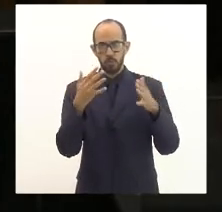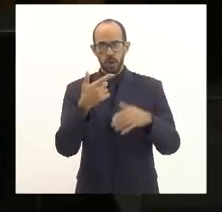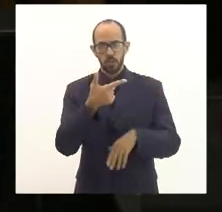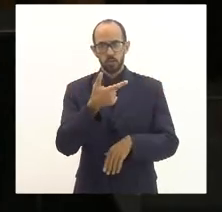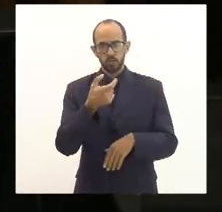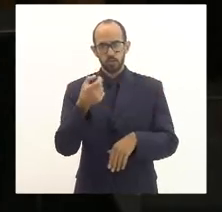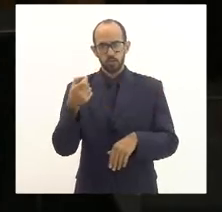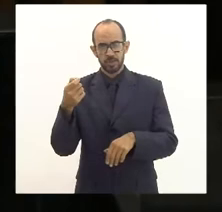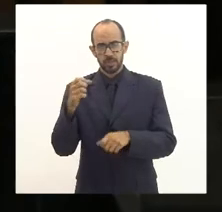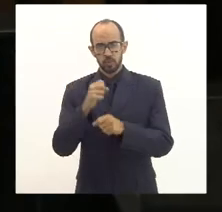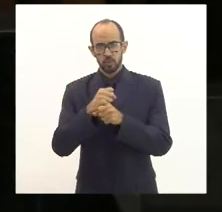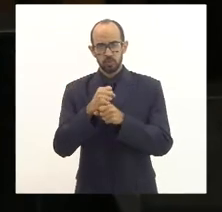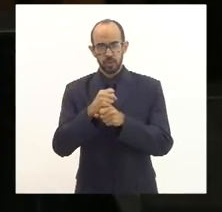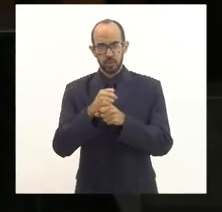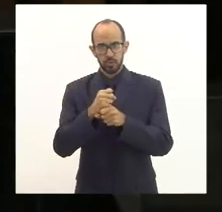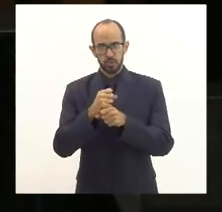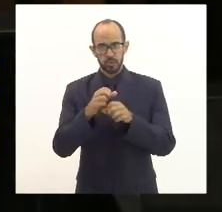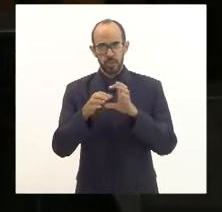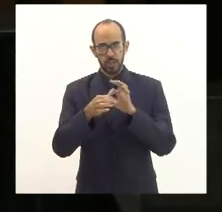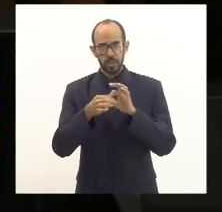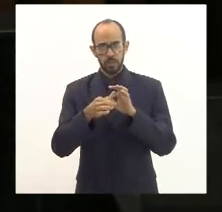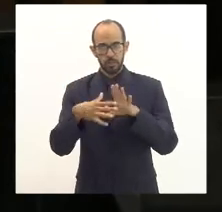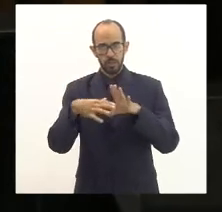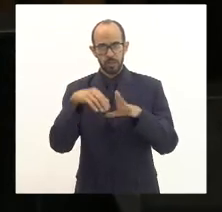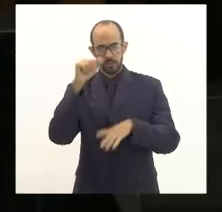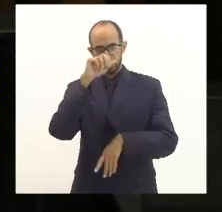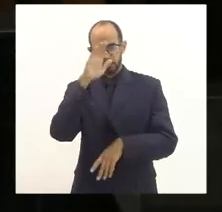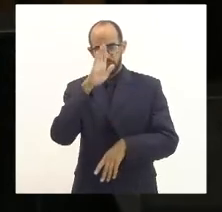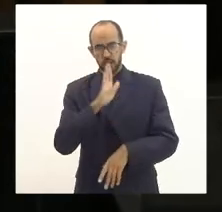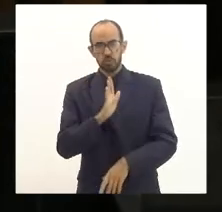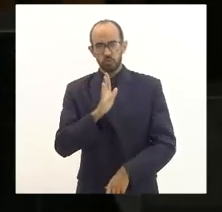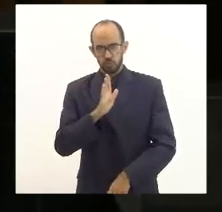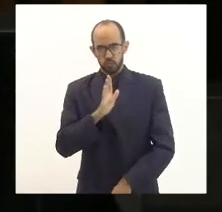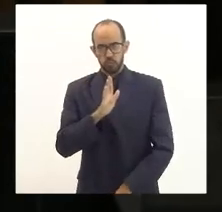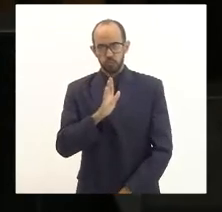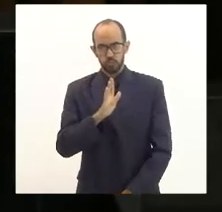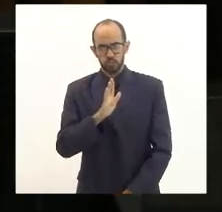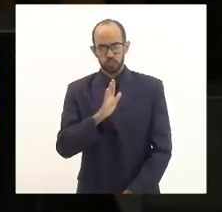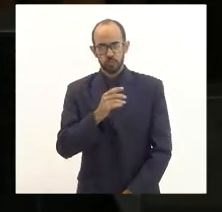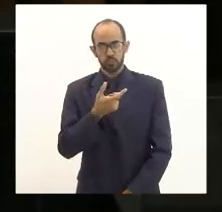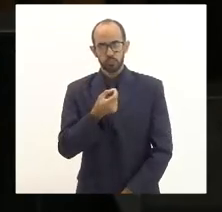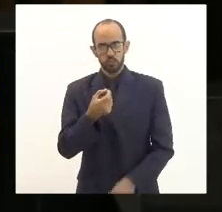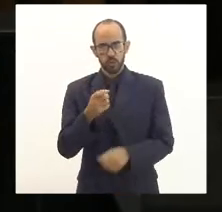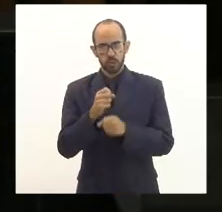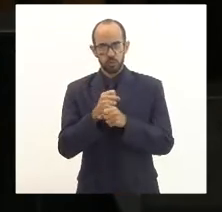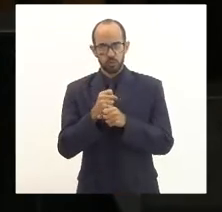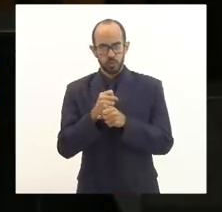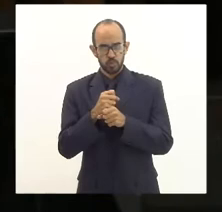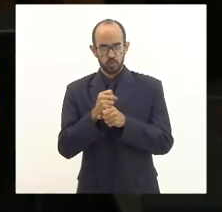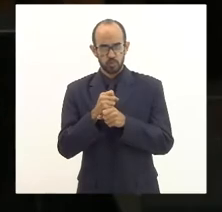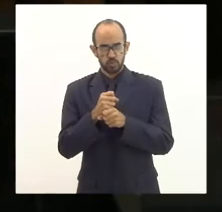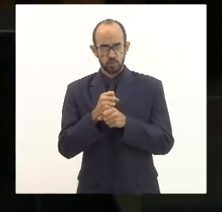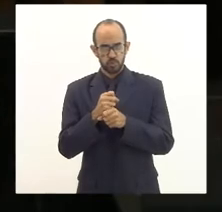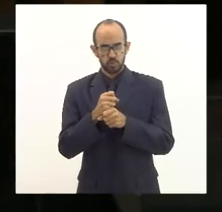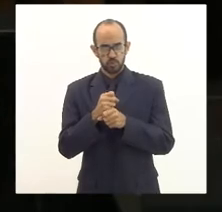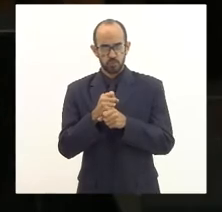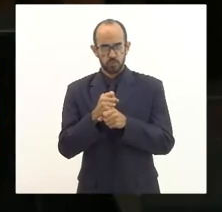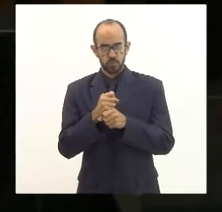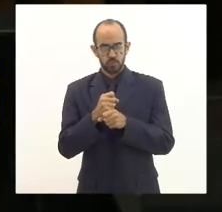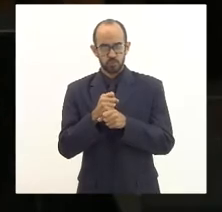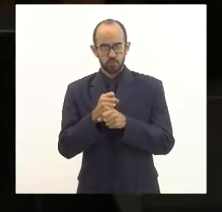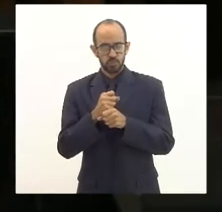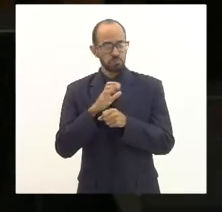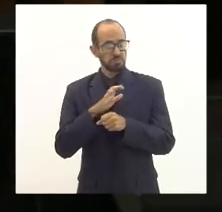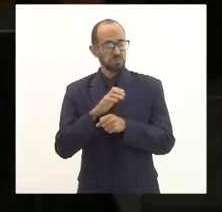200 anos da Independência do Brasil chora presidência 200 anos e quase